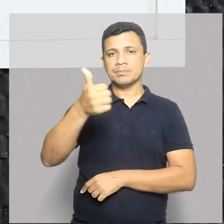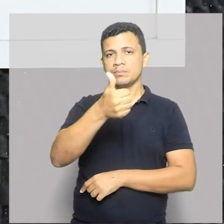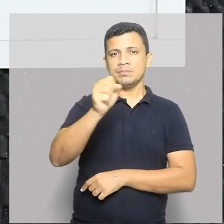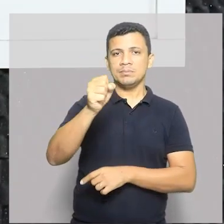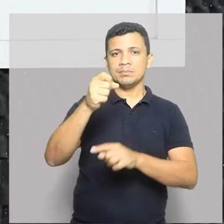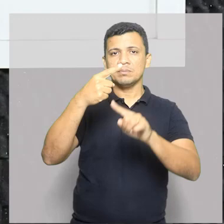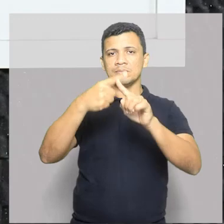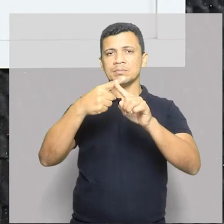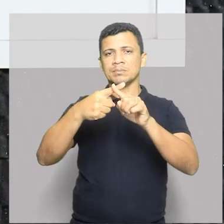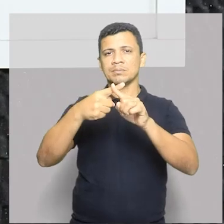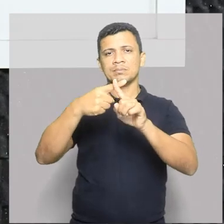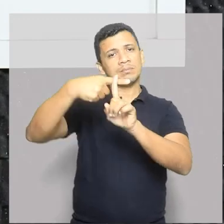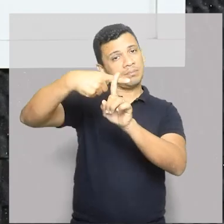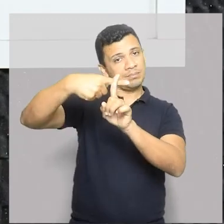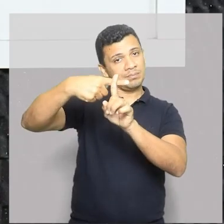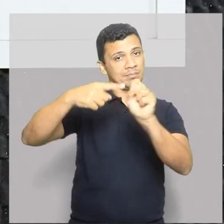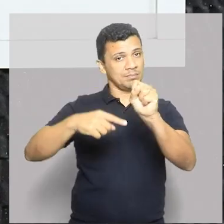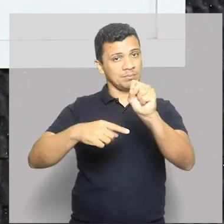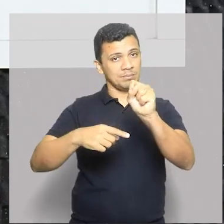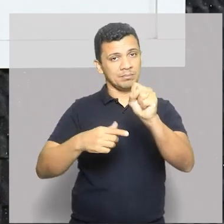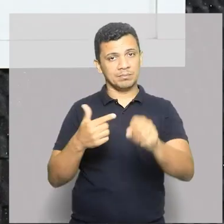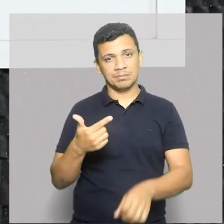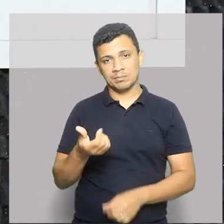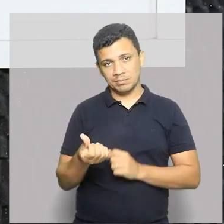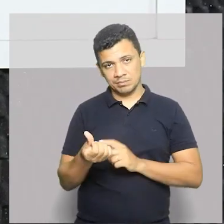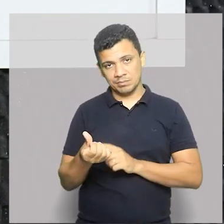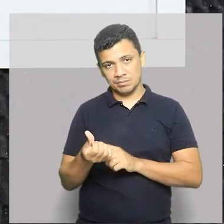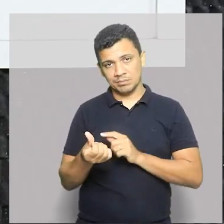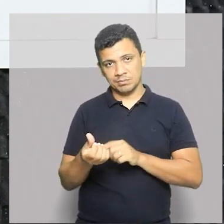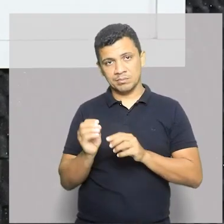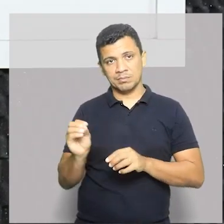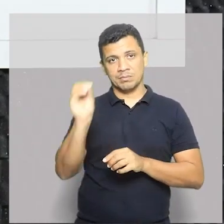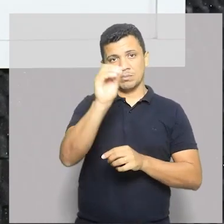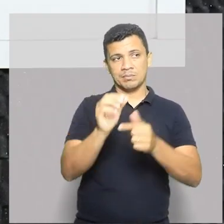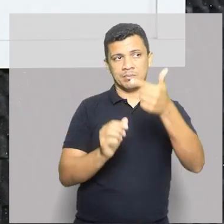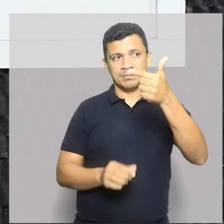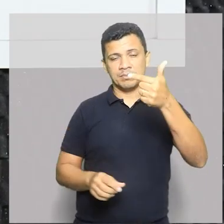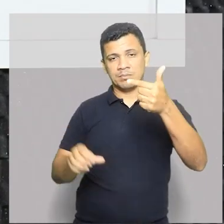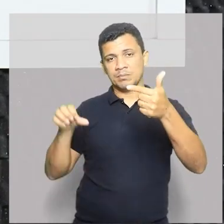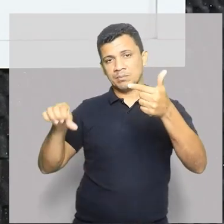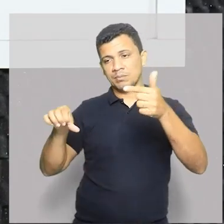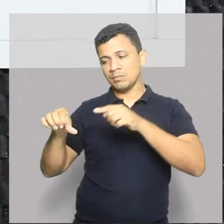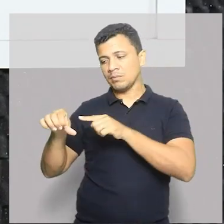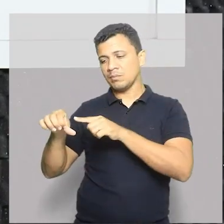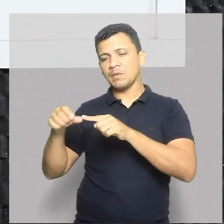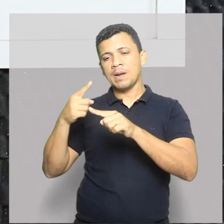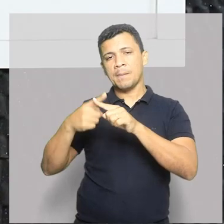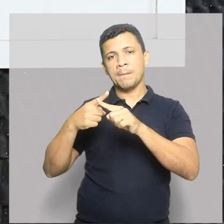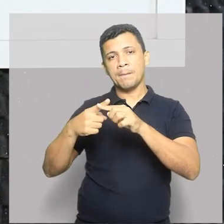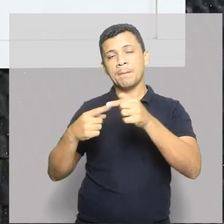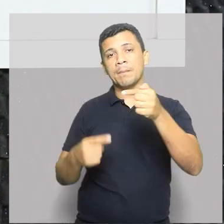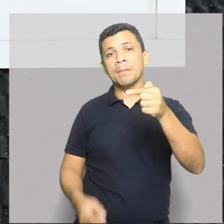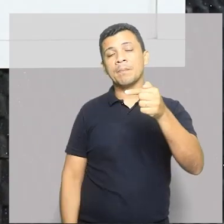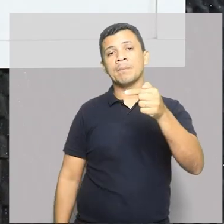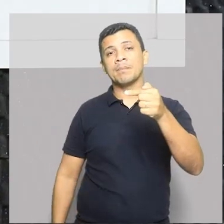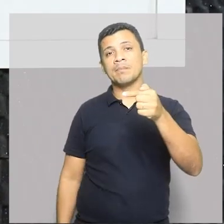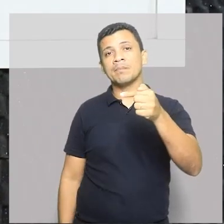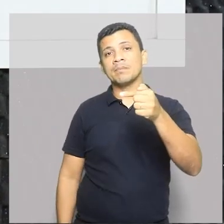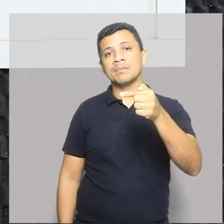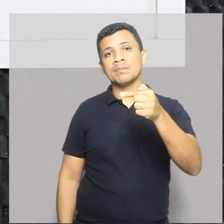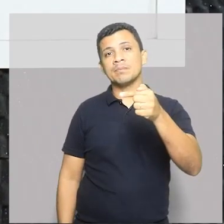com 8, que subiu? 26. Fica 6, sobe 2. 9 vezes 7. 9 vezes 7, dá quanto?